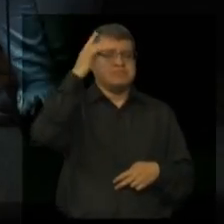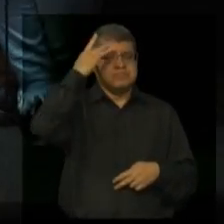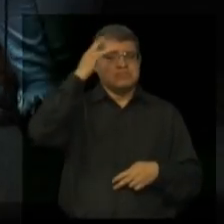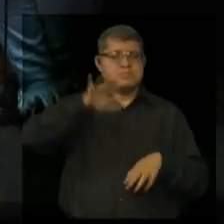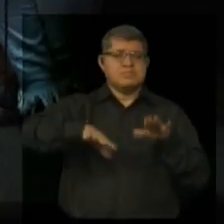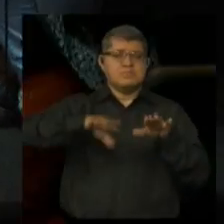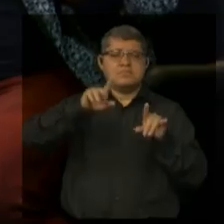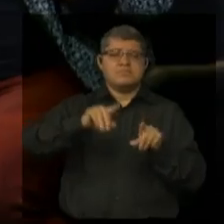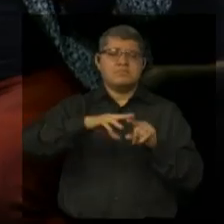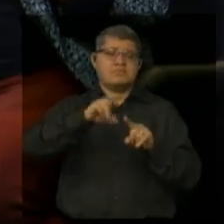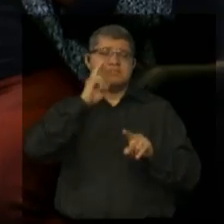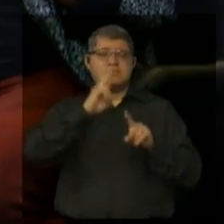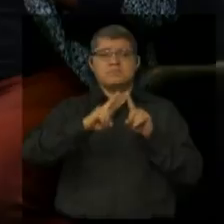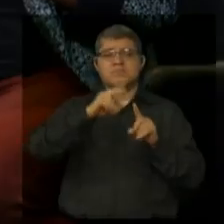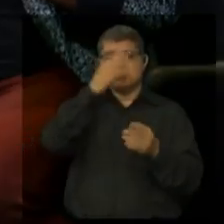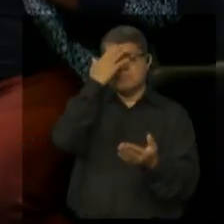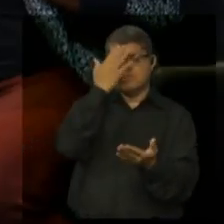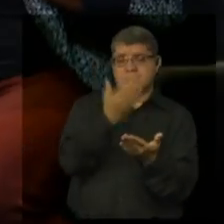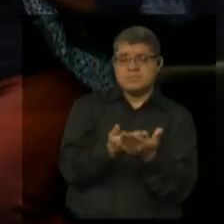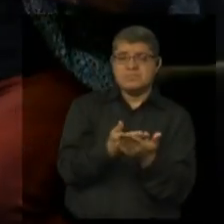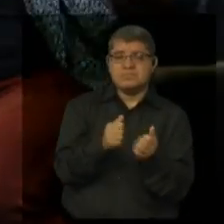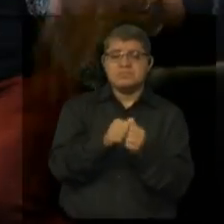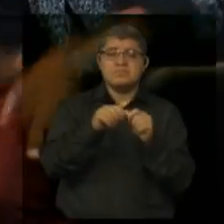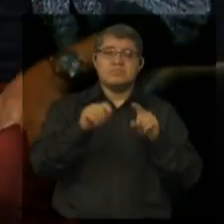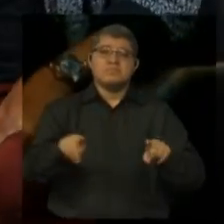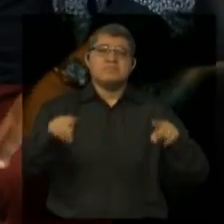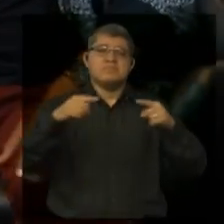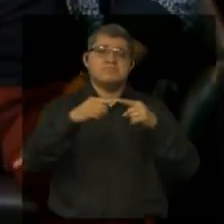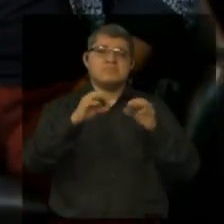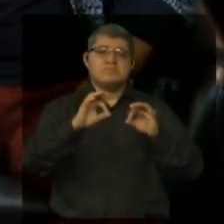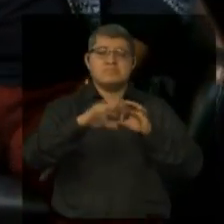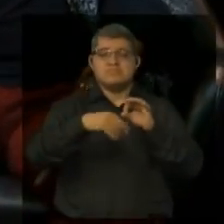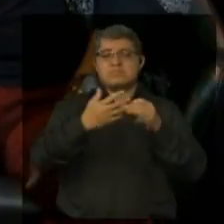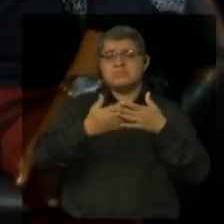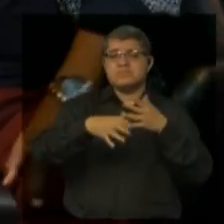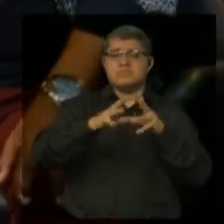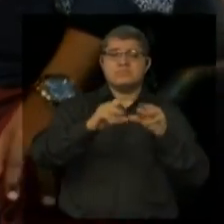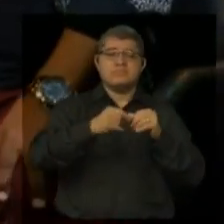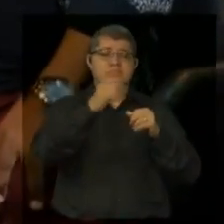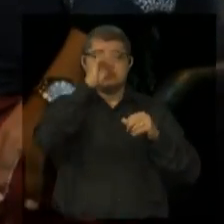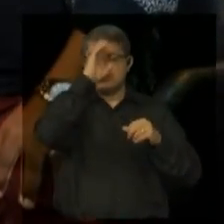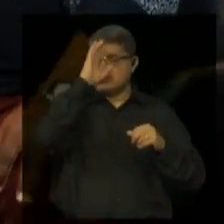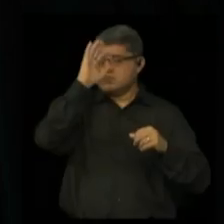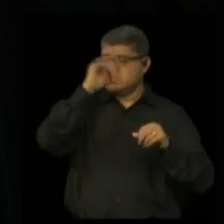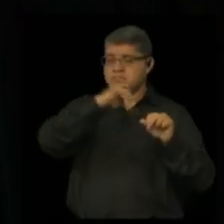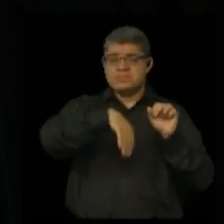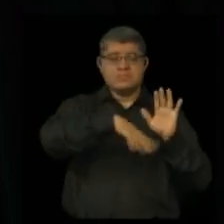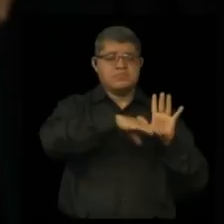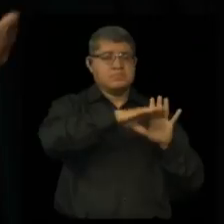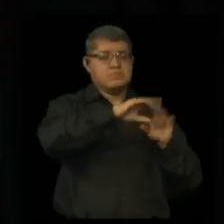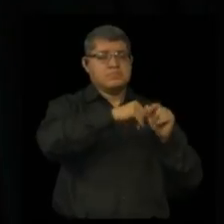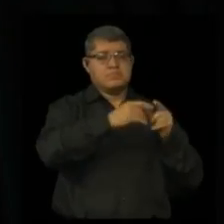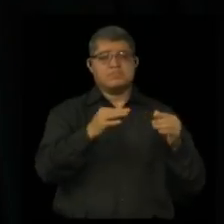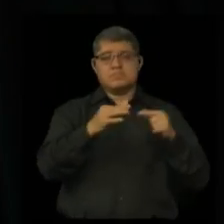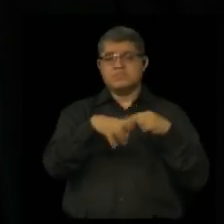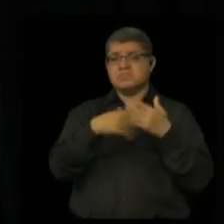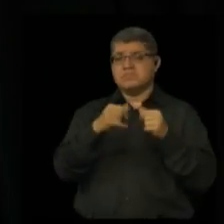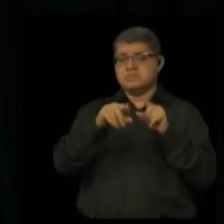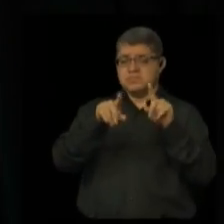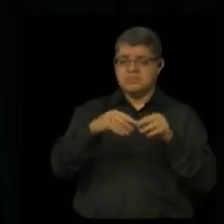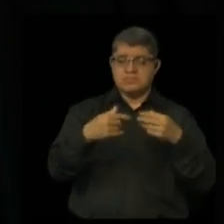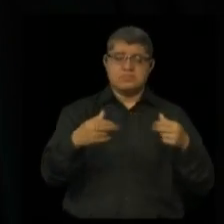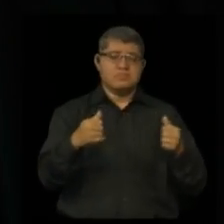diz para a pessoa, mas diz, olha, não gosto daquela pessoa. Então, de repente, tudo isso é um reflexo desse distanciamento entre as pessoas ouve, que a gente